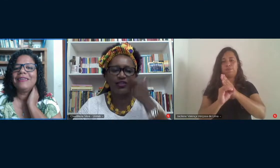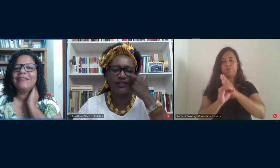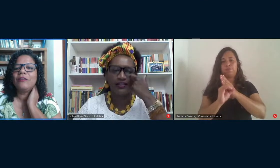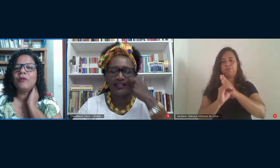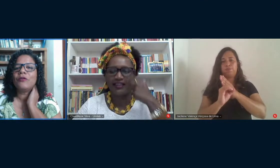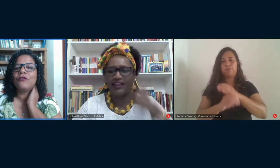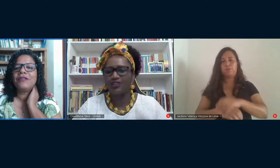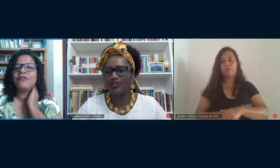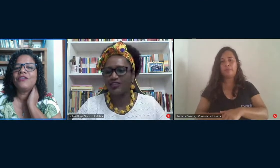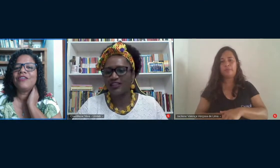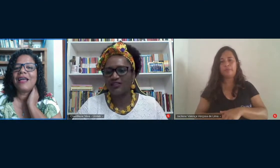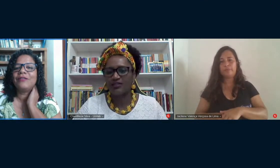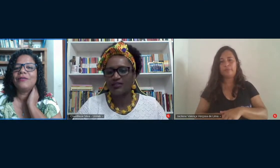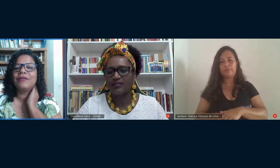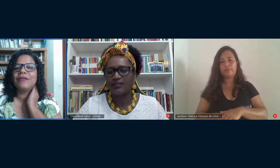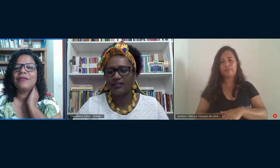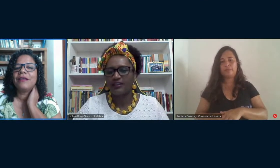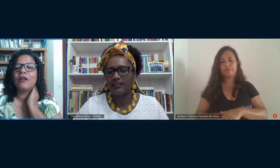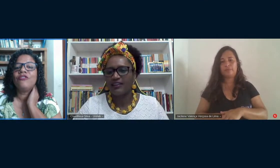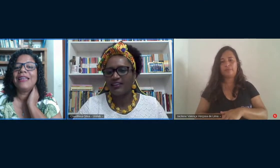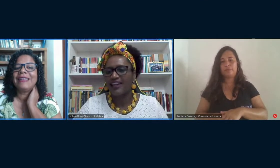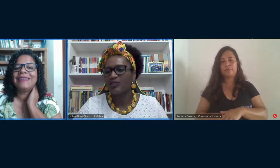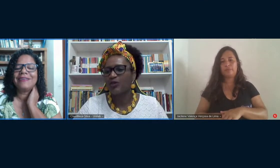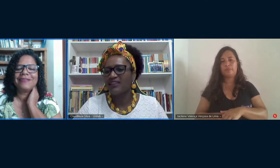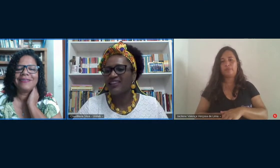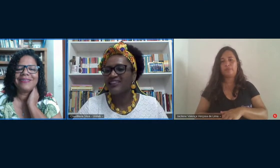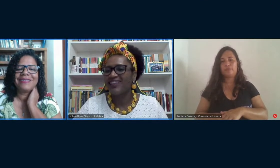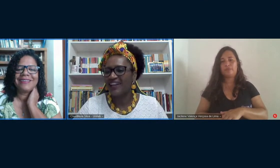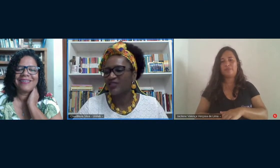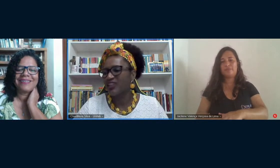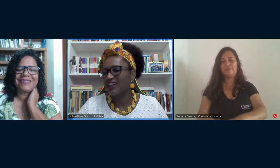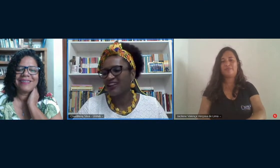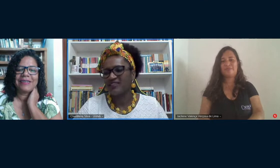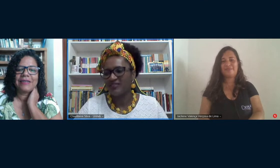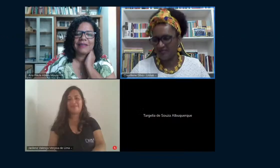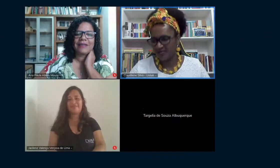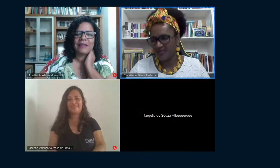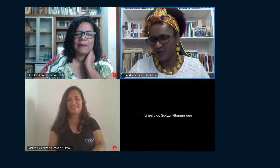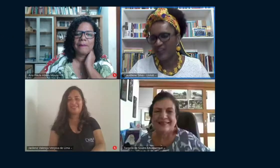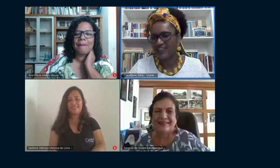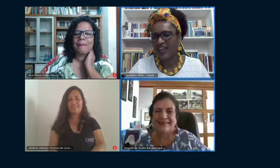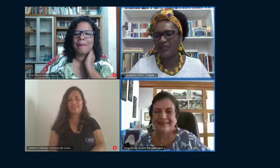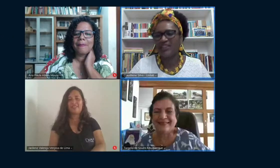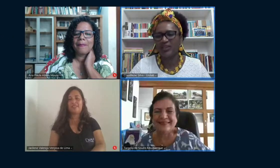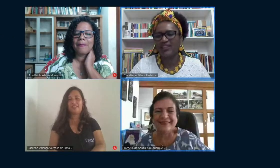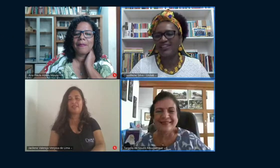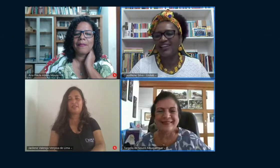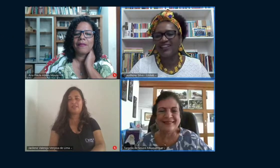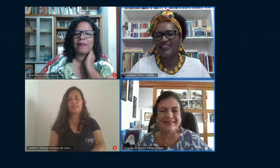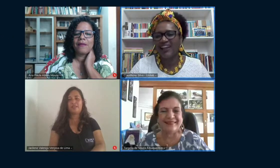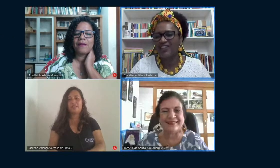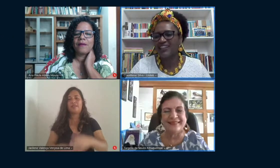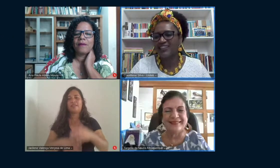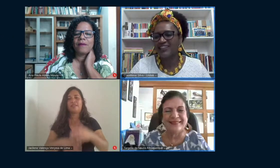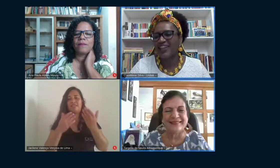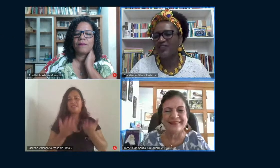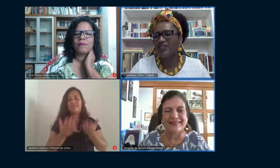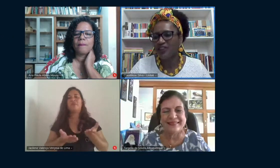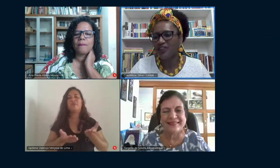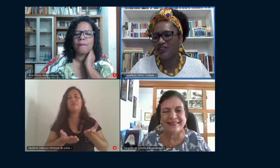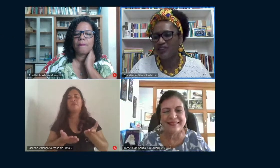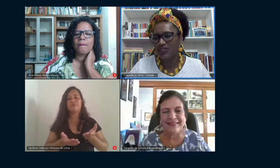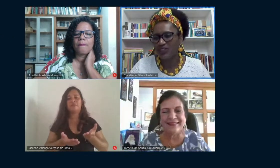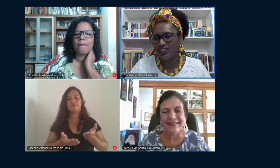Claudine, seu microfone está fechado. Claudine. Já do adentado do andamento aqui, a gente tem